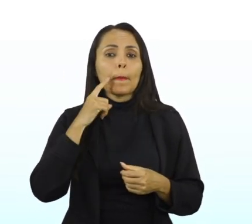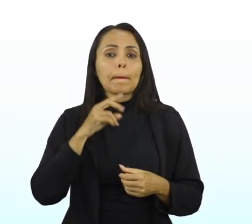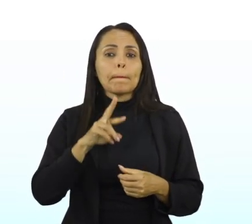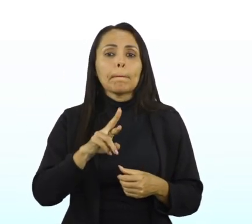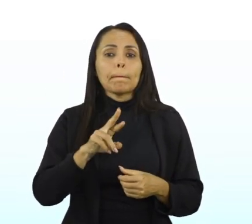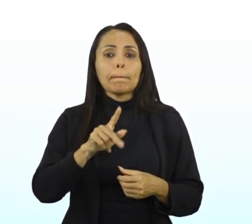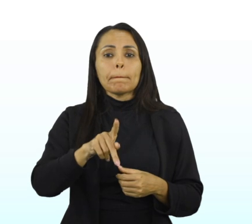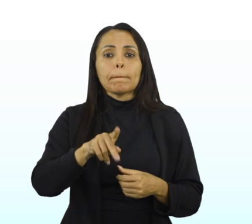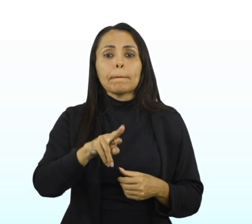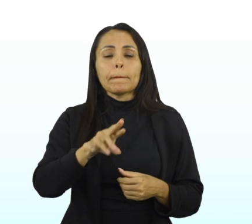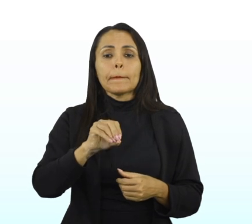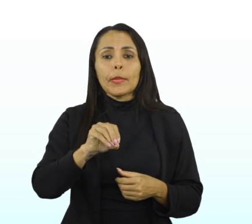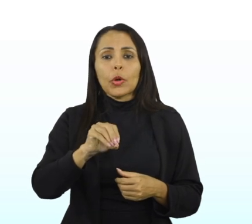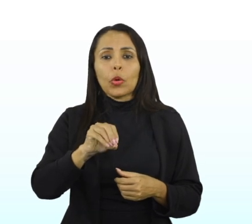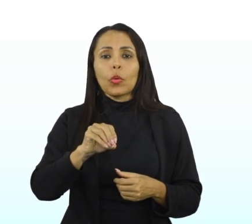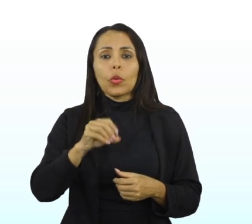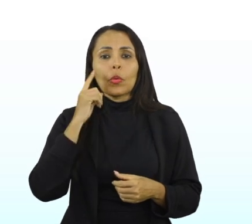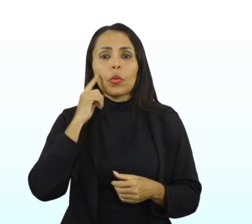ringue,